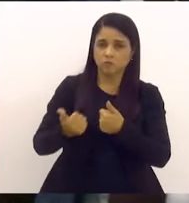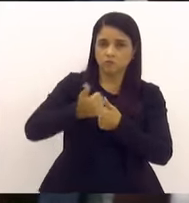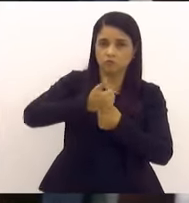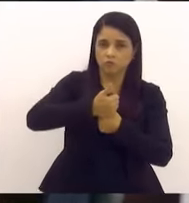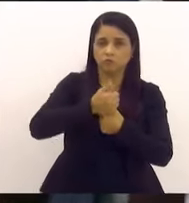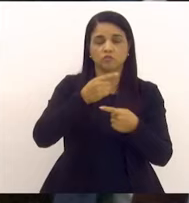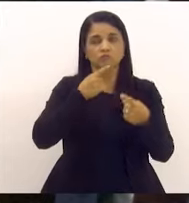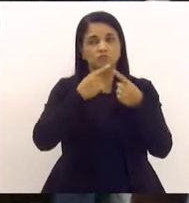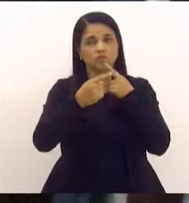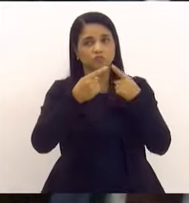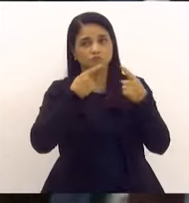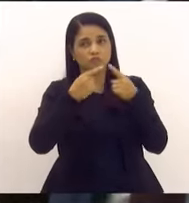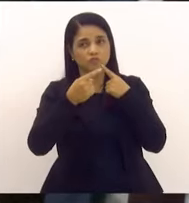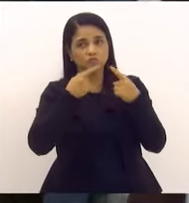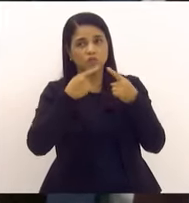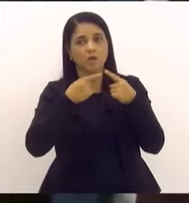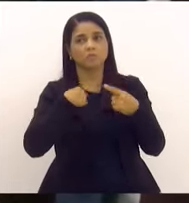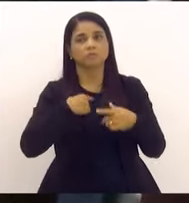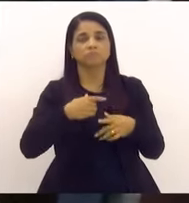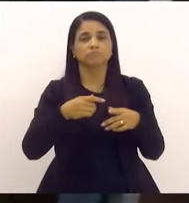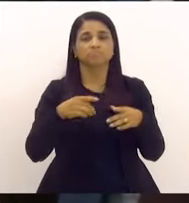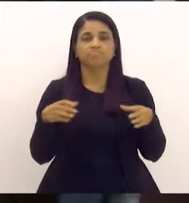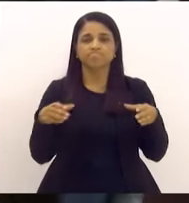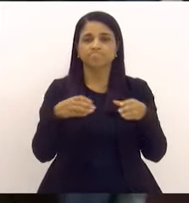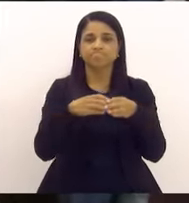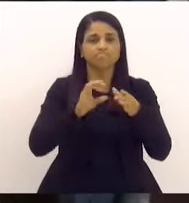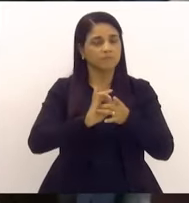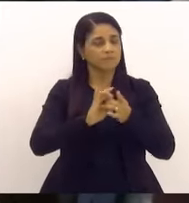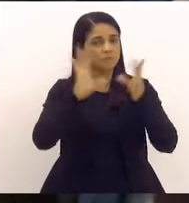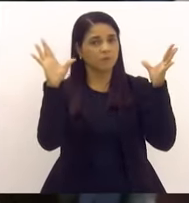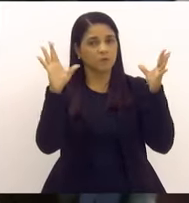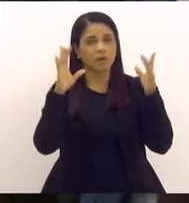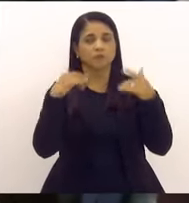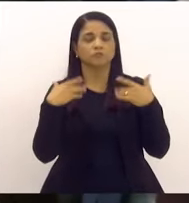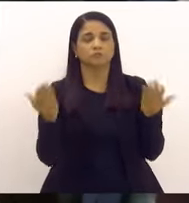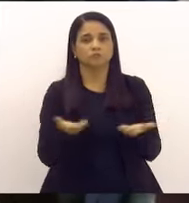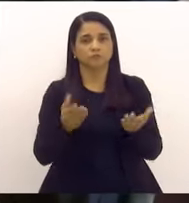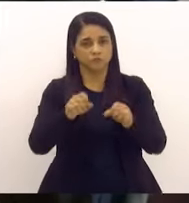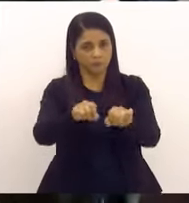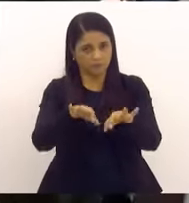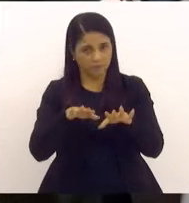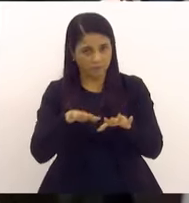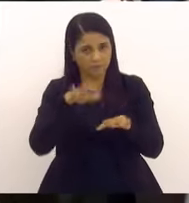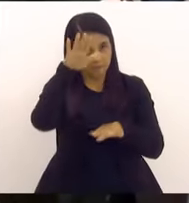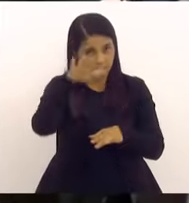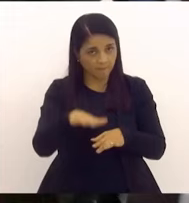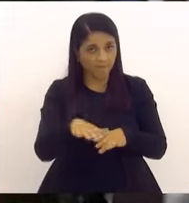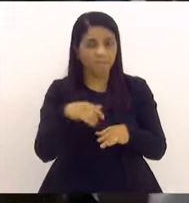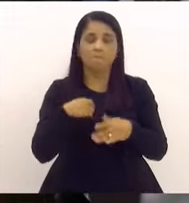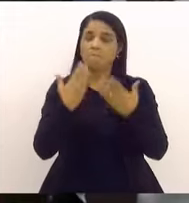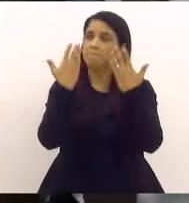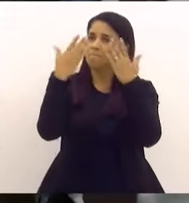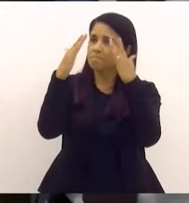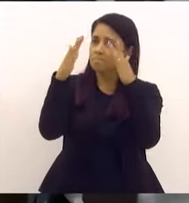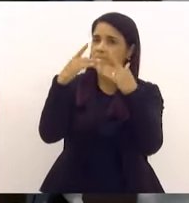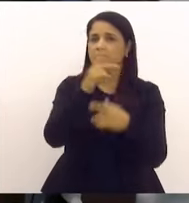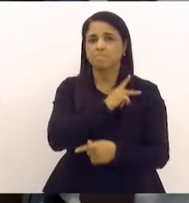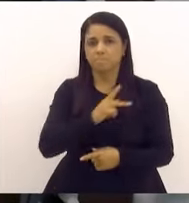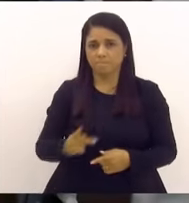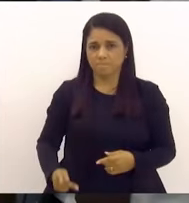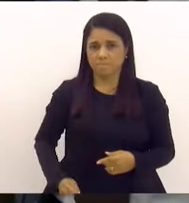foi dialogado, consenso e exercício democrático desse parlamento na tarde de hoje. Parabenizar a Vossa Excelência, presidente,